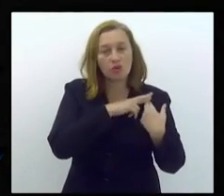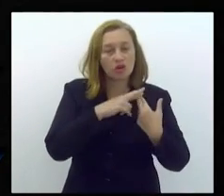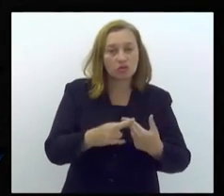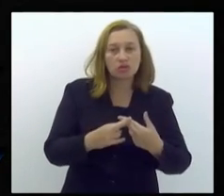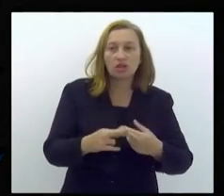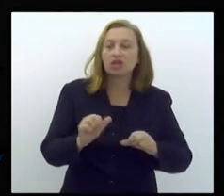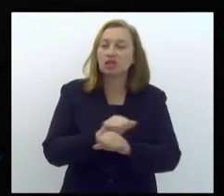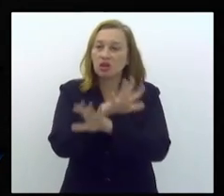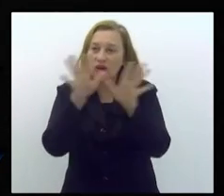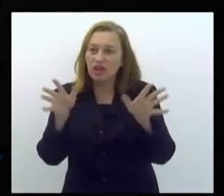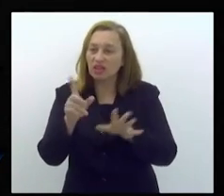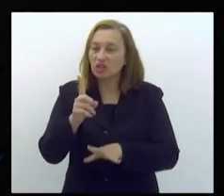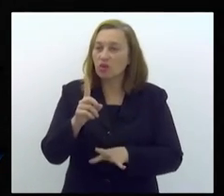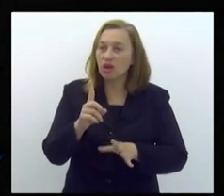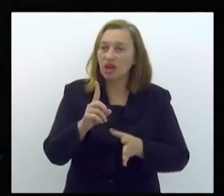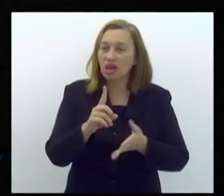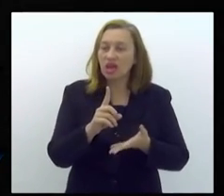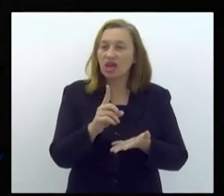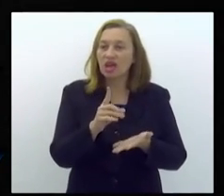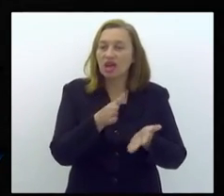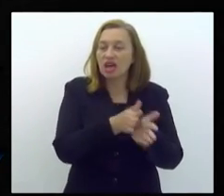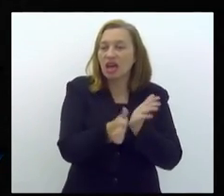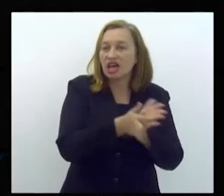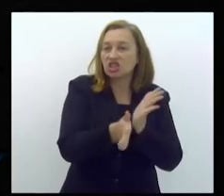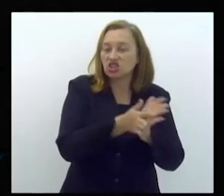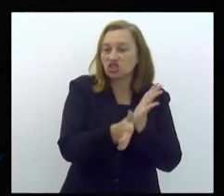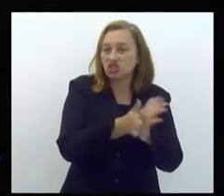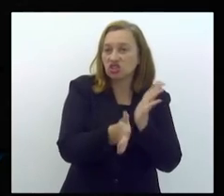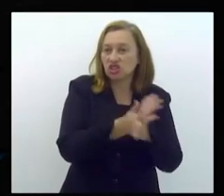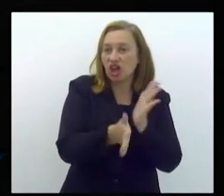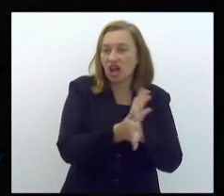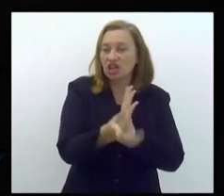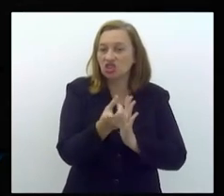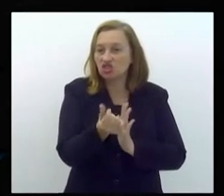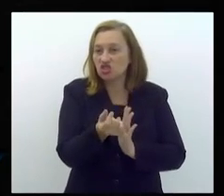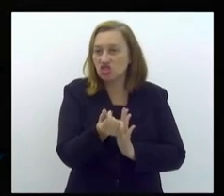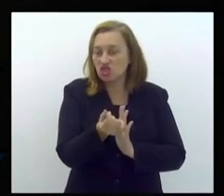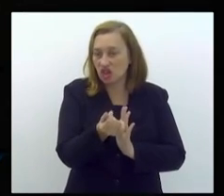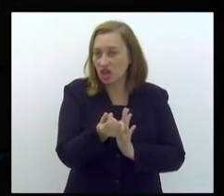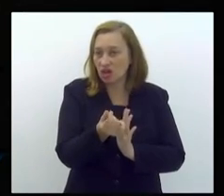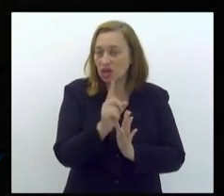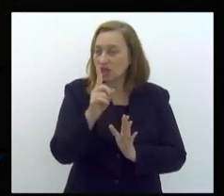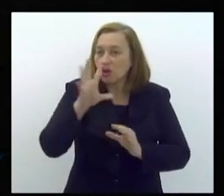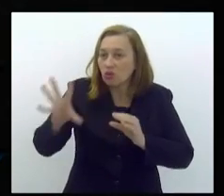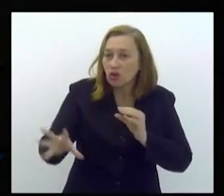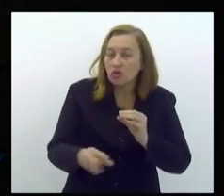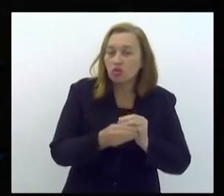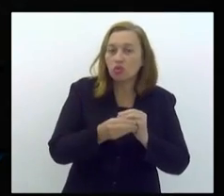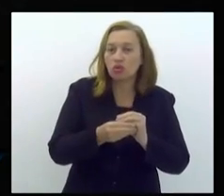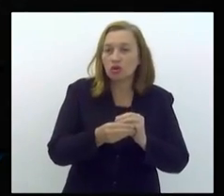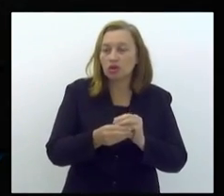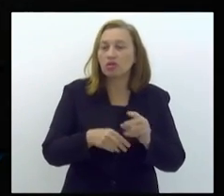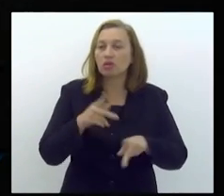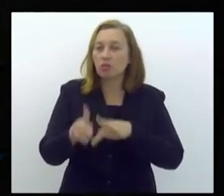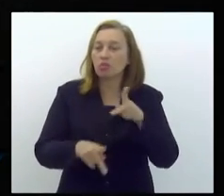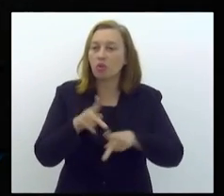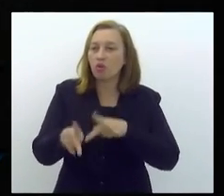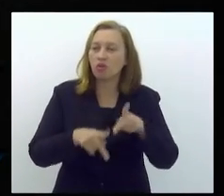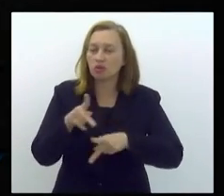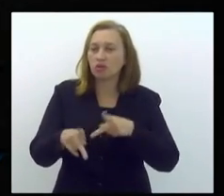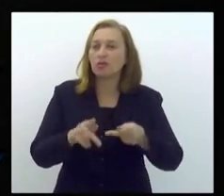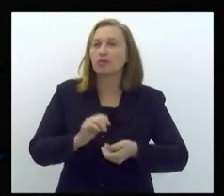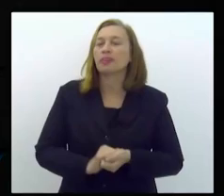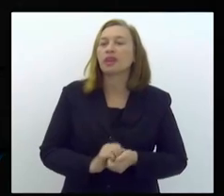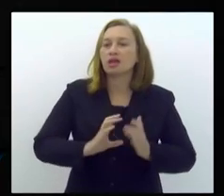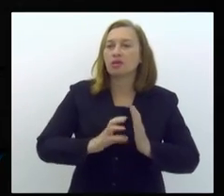não é jogar dinheiro público pela janela e utilizar programas sociais implementados desde sempre pelo governo do Trabalhador